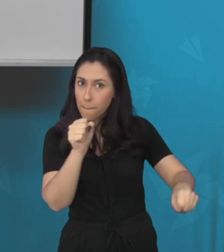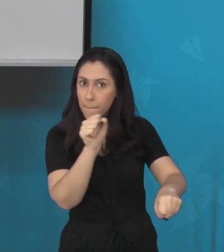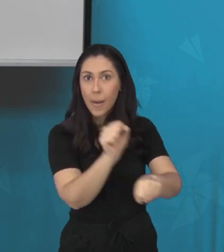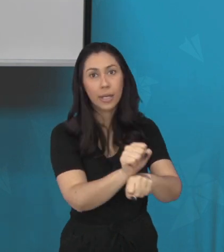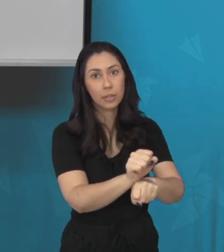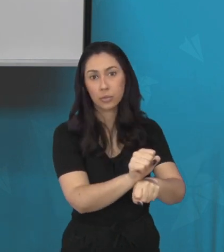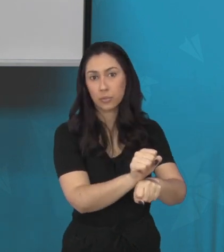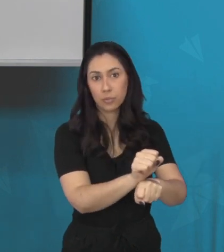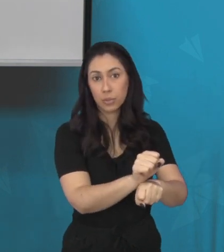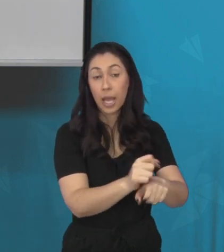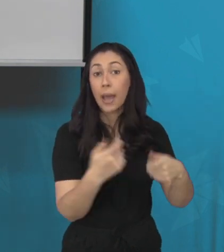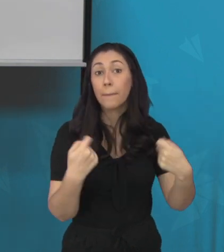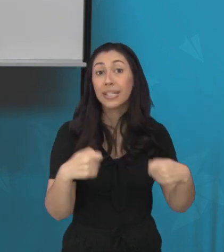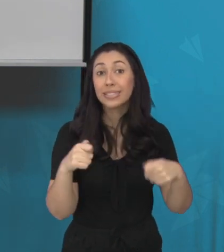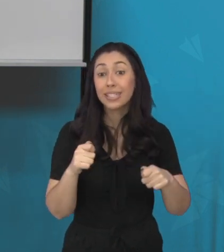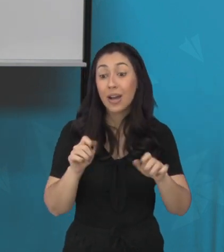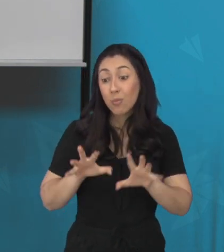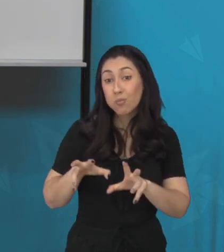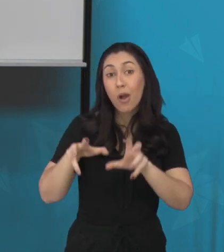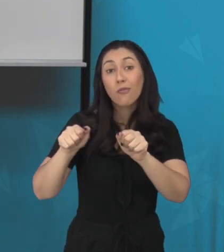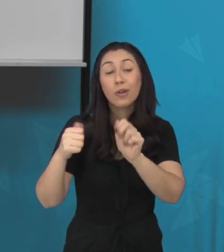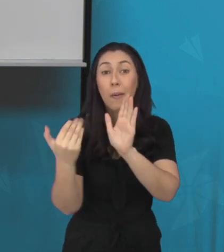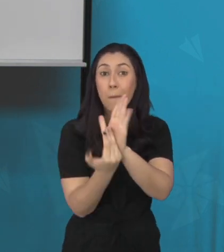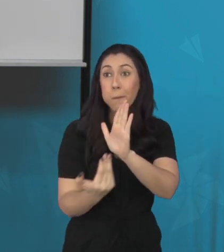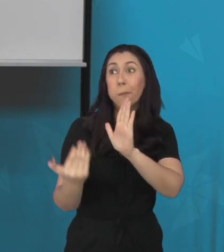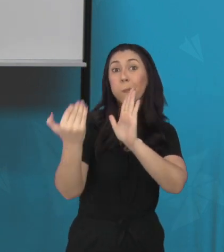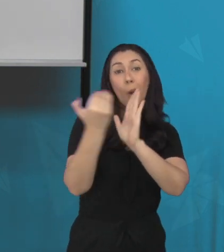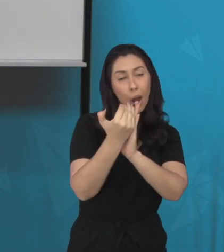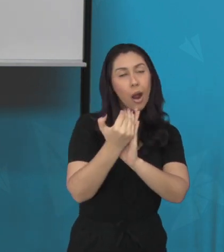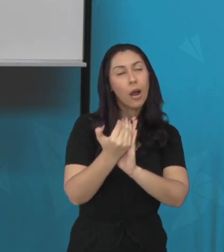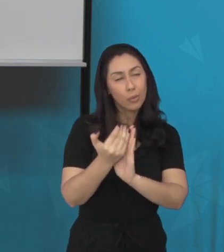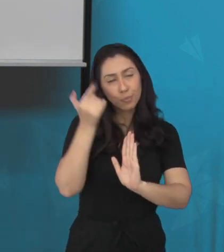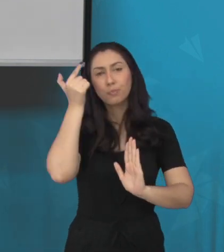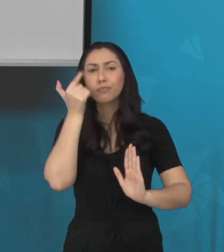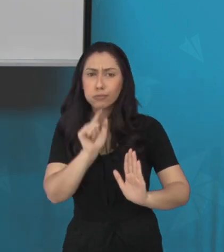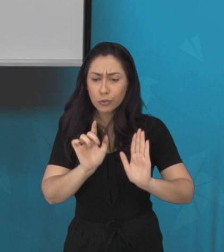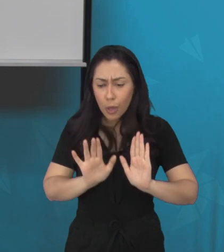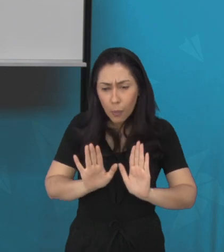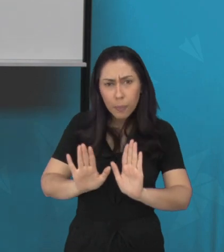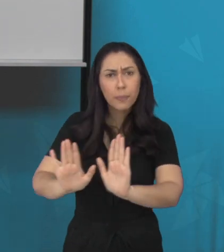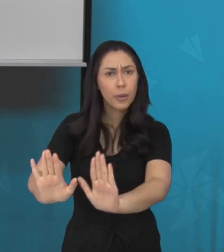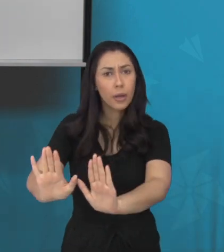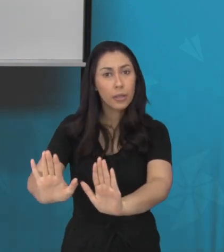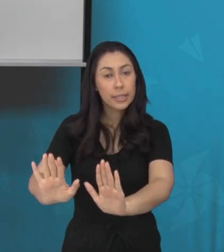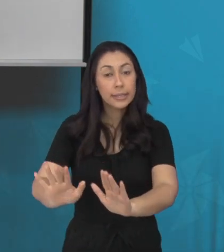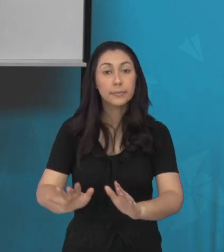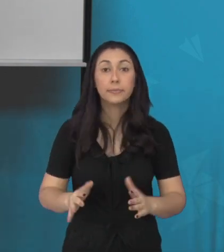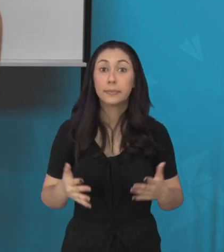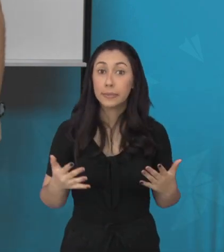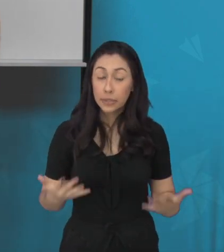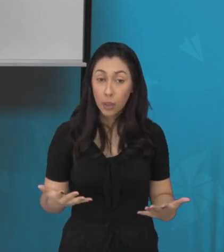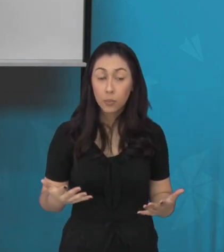passa a se mover se eu aplicar nele uma força maior que 600 newtons. Então vamos lá.